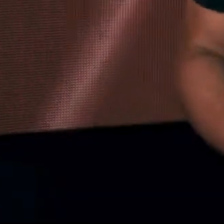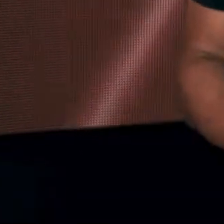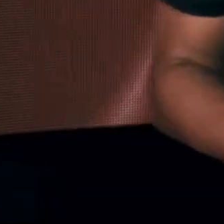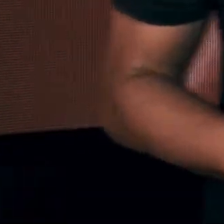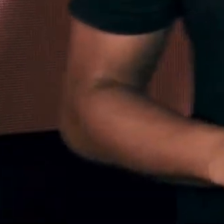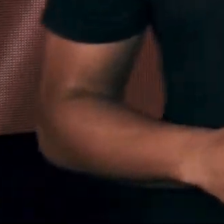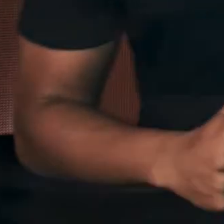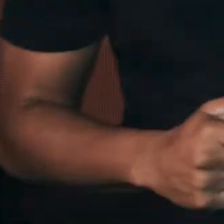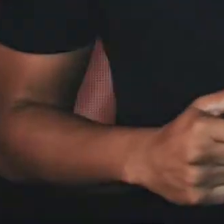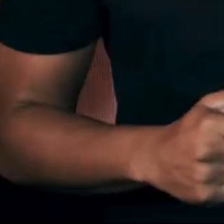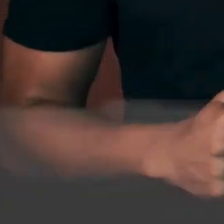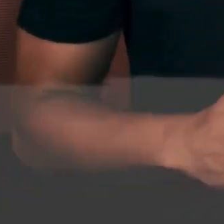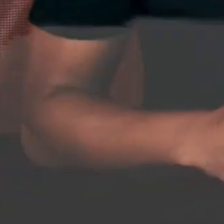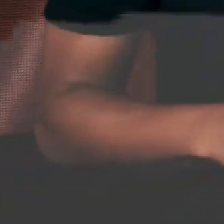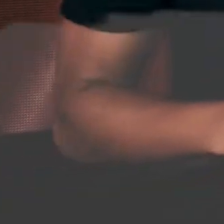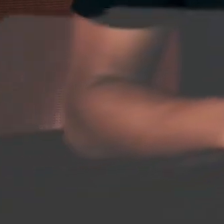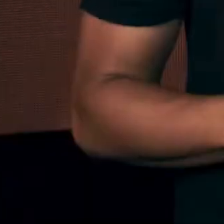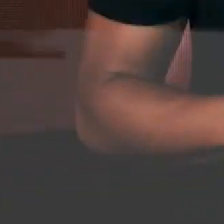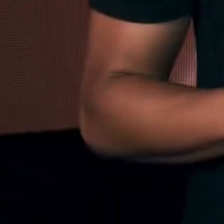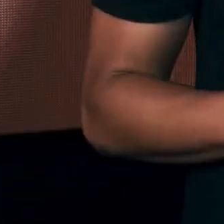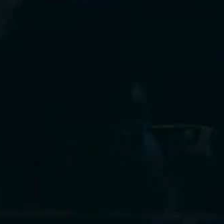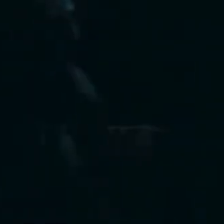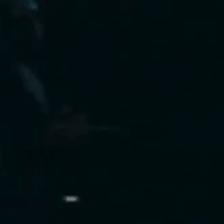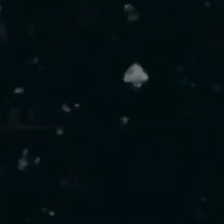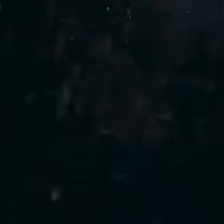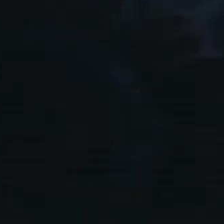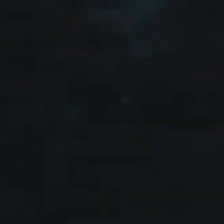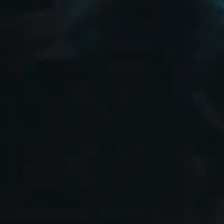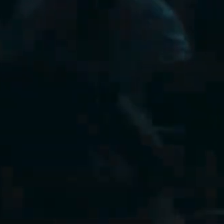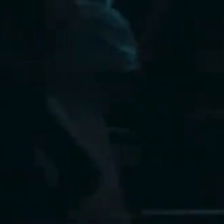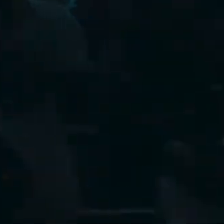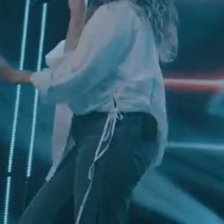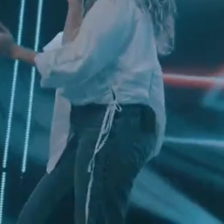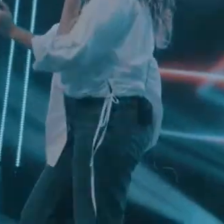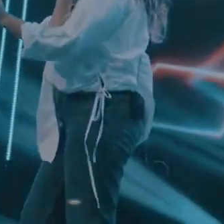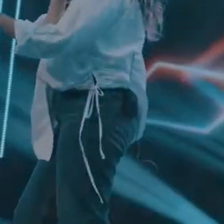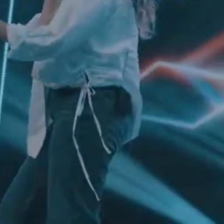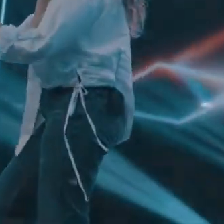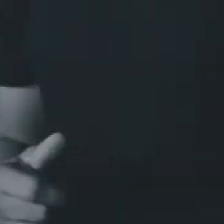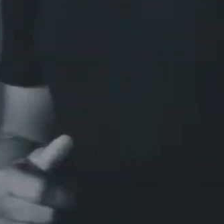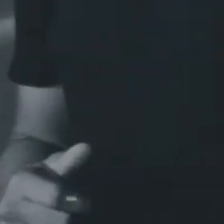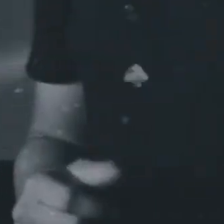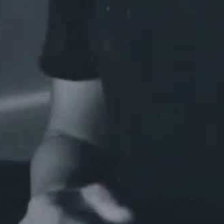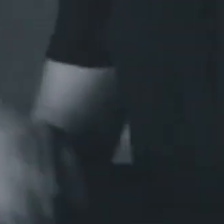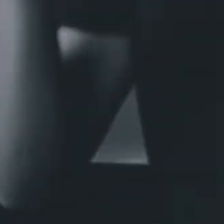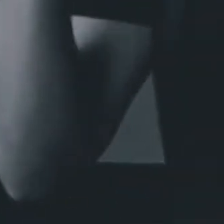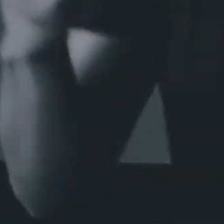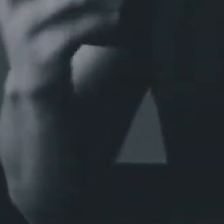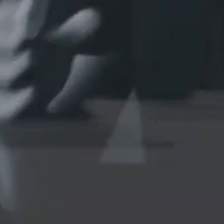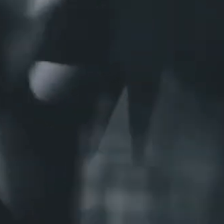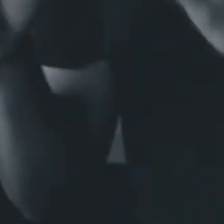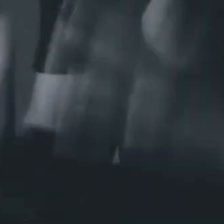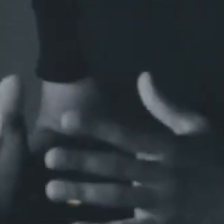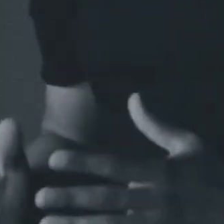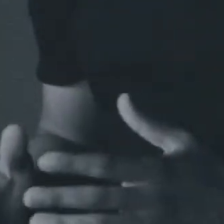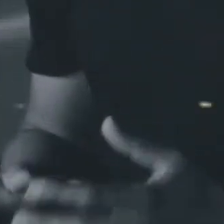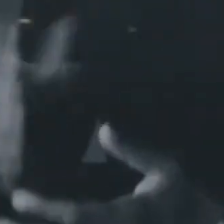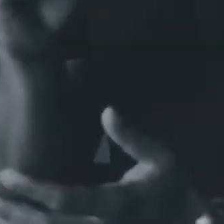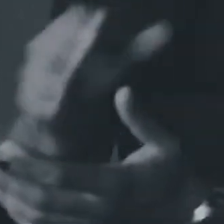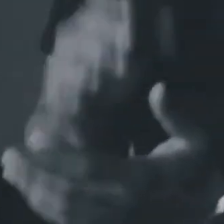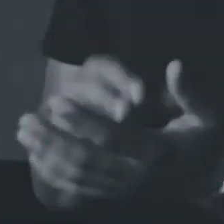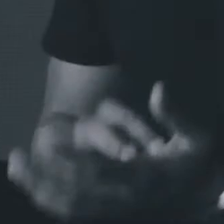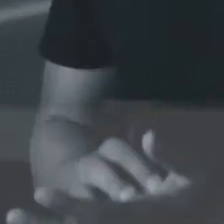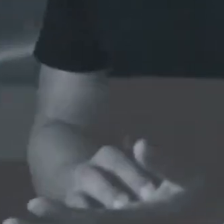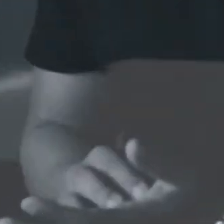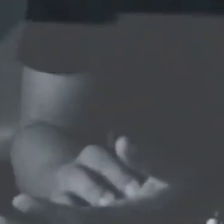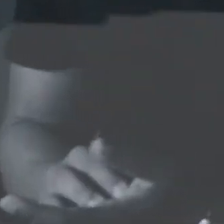você. Todos os sábados nós nos reunimos aqui na Rua Montevidéu 900, às 19 horas. Isso, e ao terceiro sábado de cada mês,